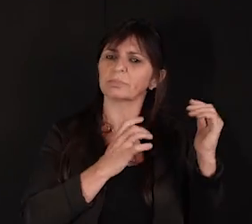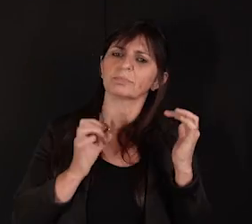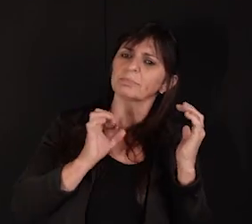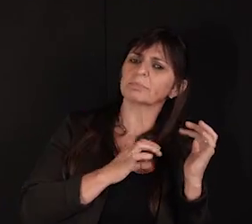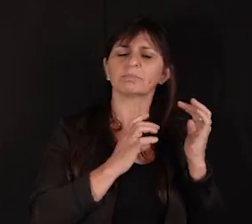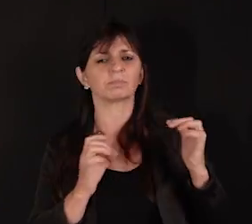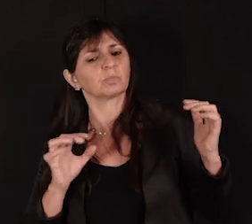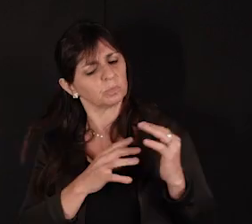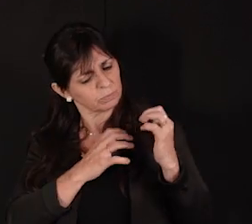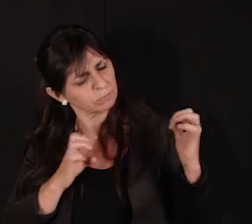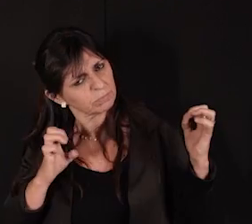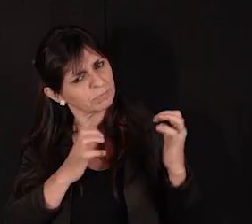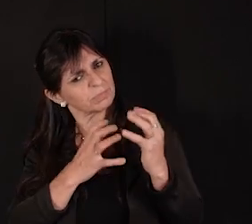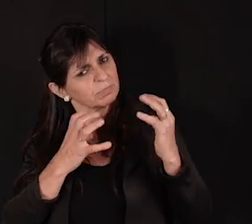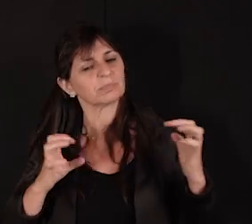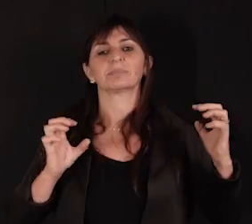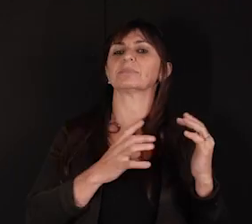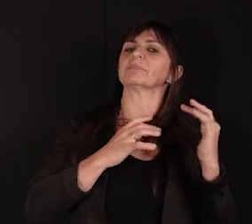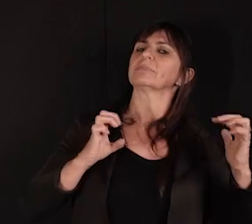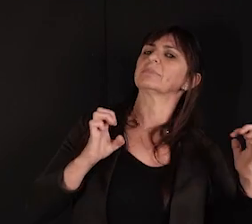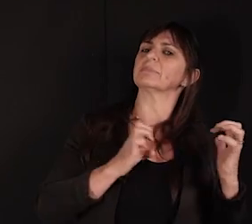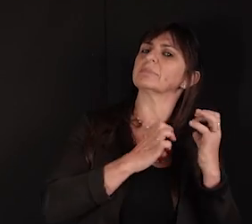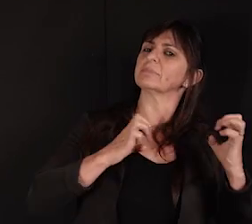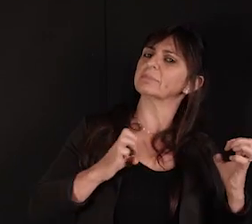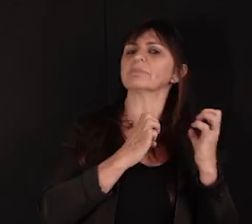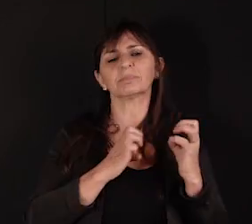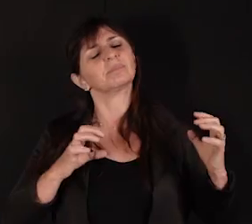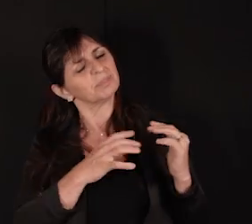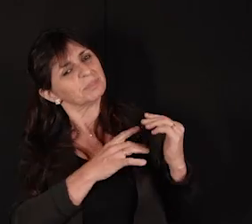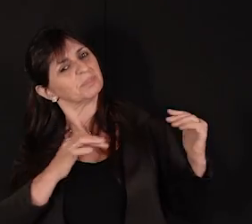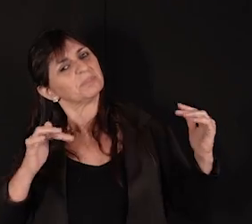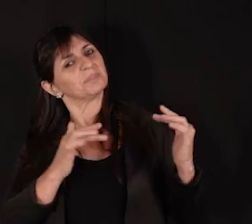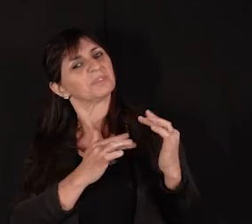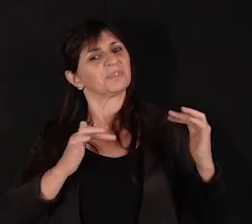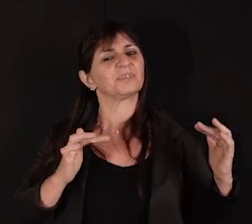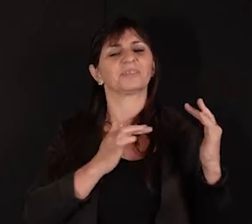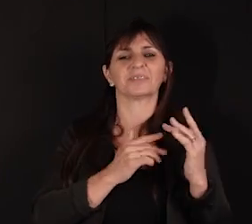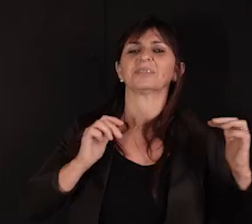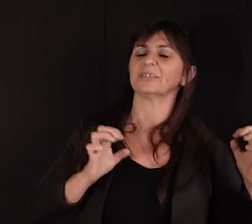Thank you.